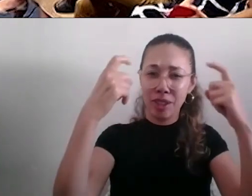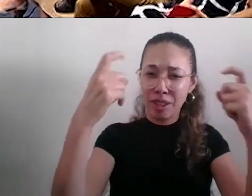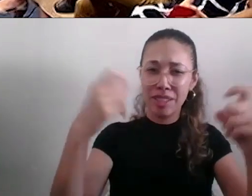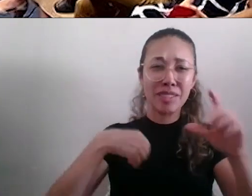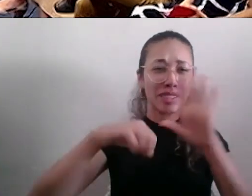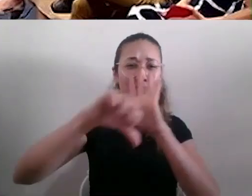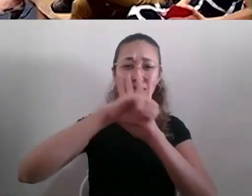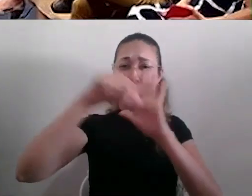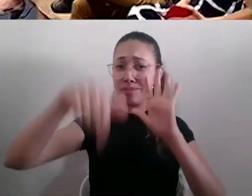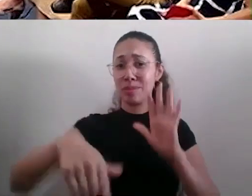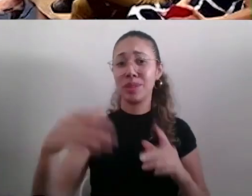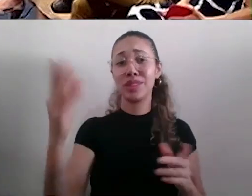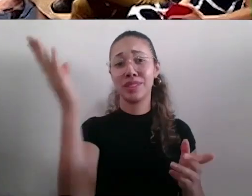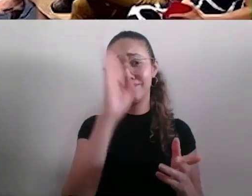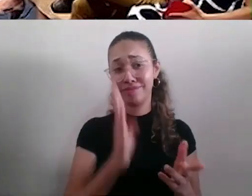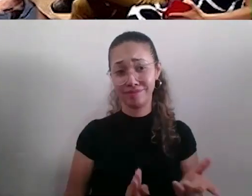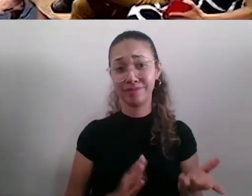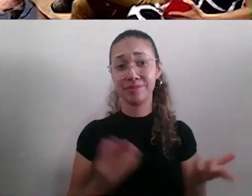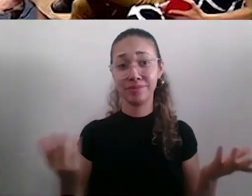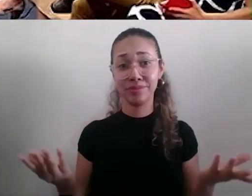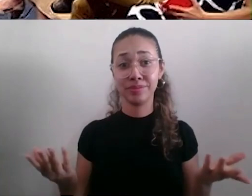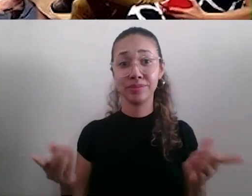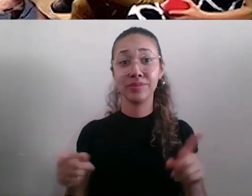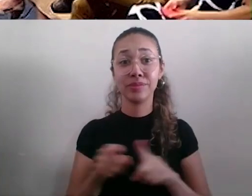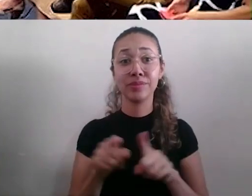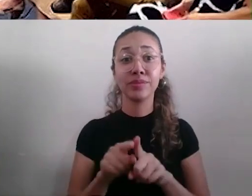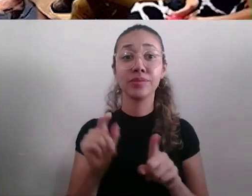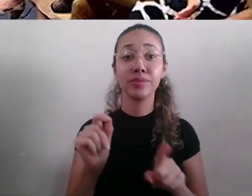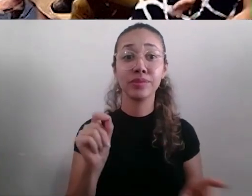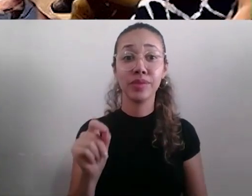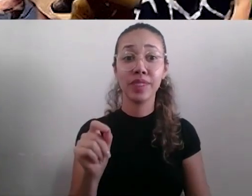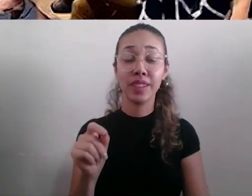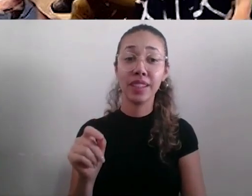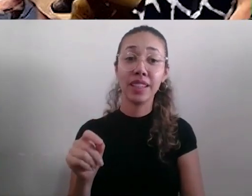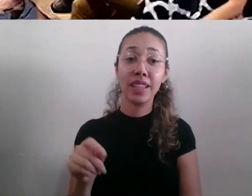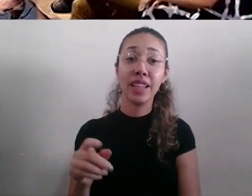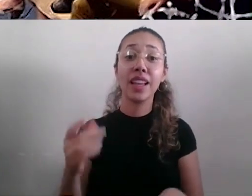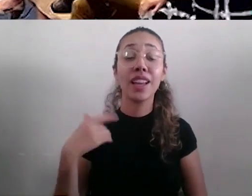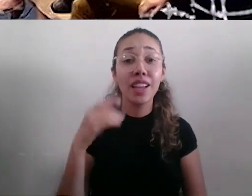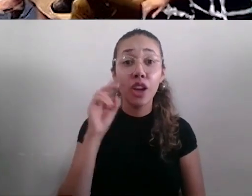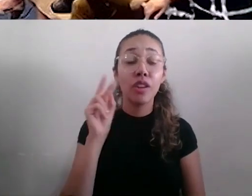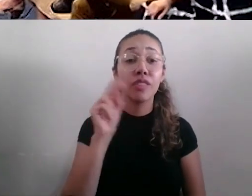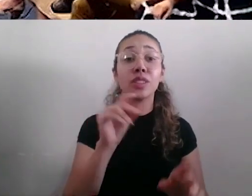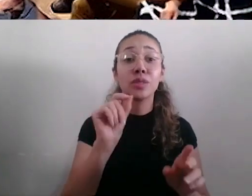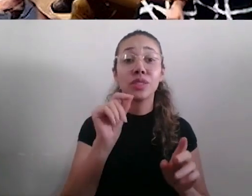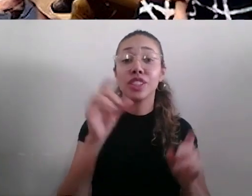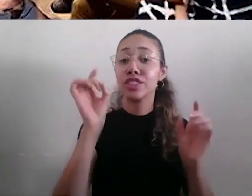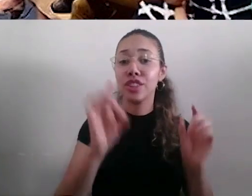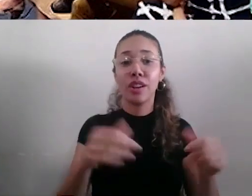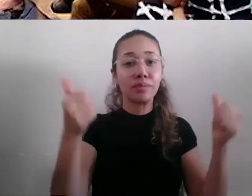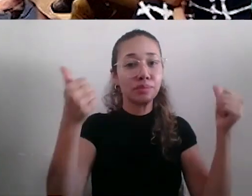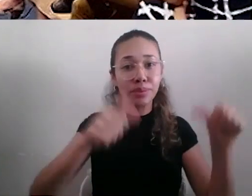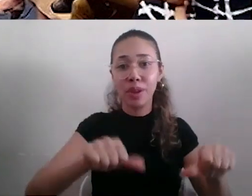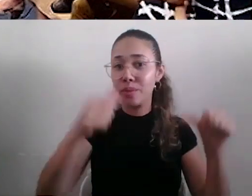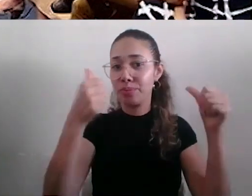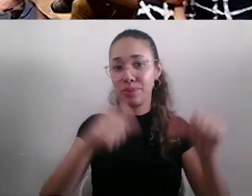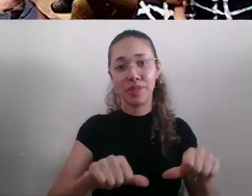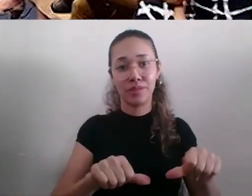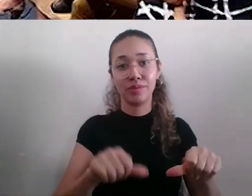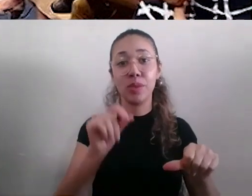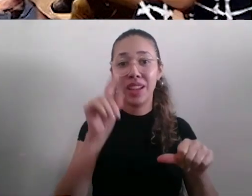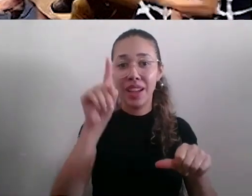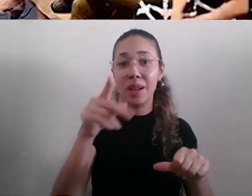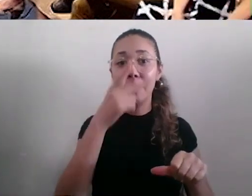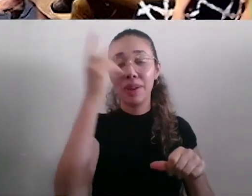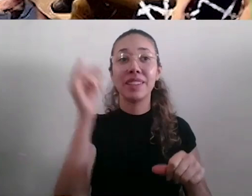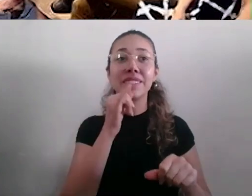né? E isso, eu só vejo isso piorar, entendeu? Essa questão das saidinhas, por exemplo. Eu vi a imprensa, você está